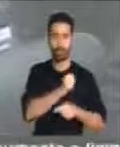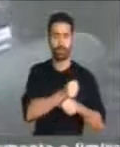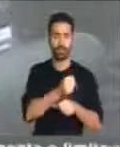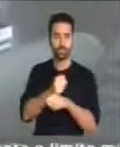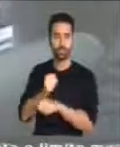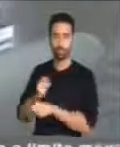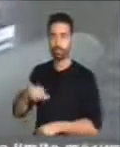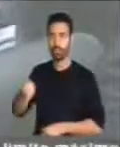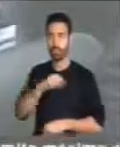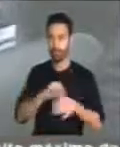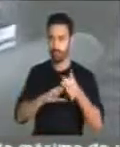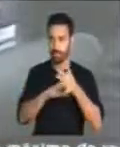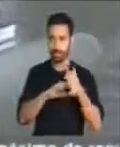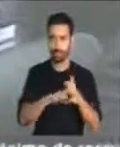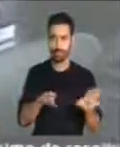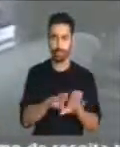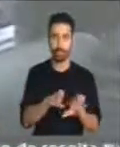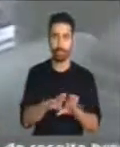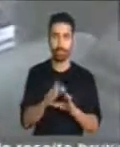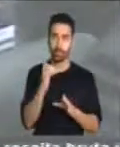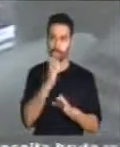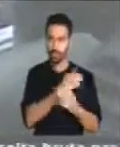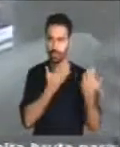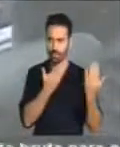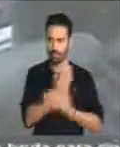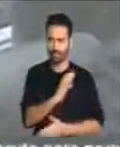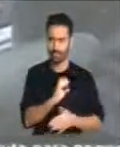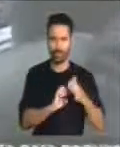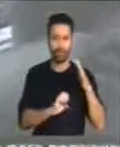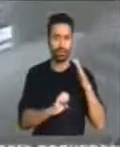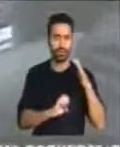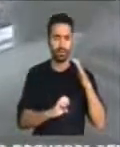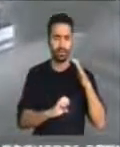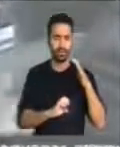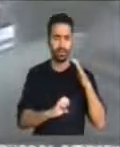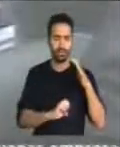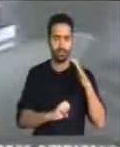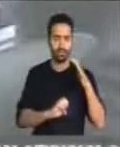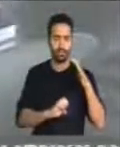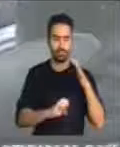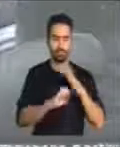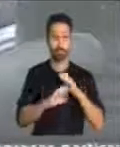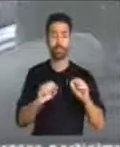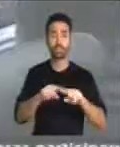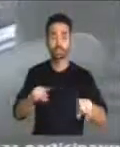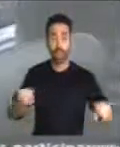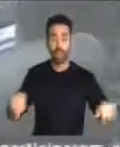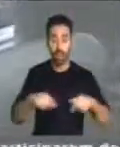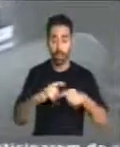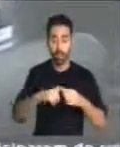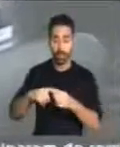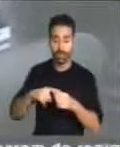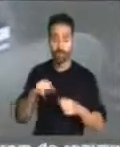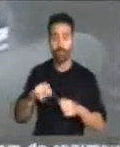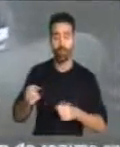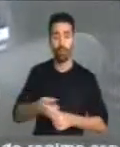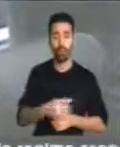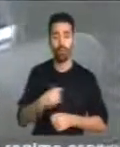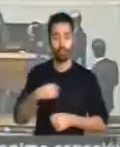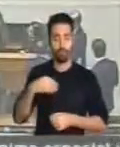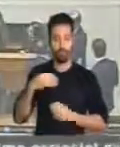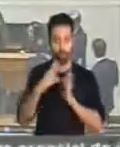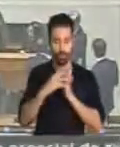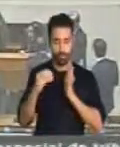empregadores. Também pudemos aprovar o projeto do Salão Parceiro, inovando um novo modelo, uma